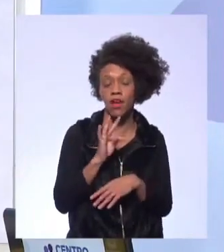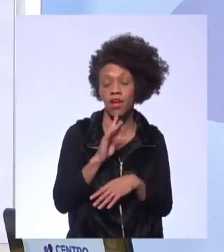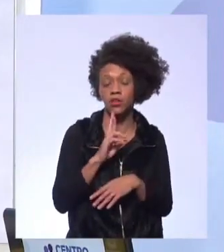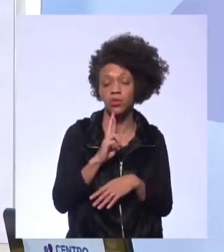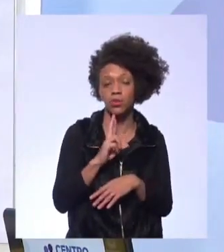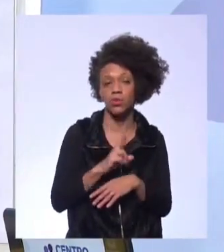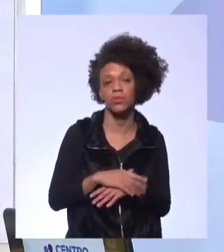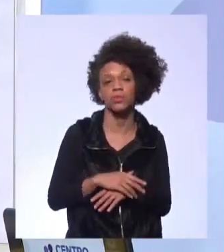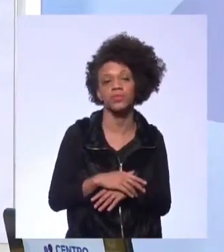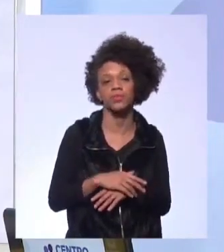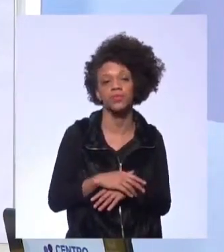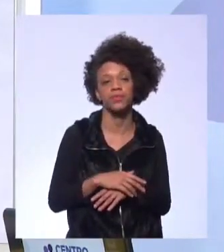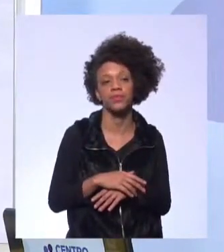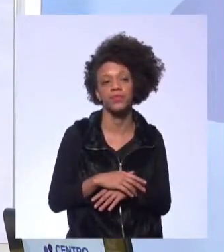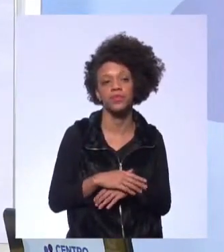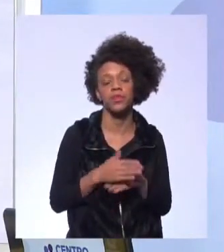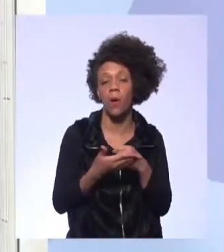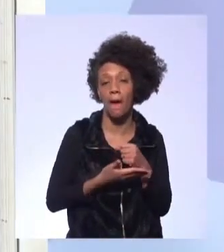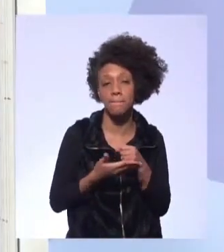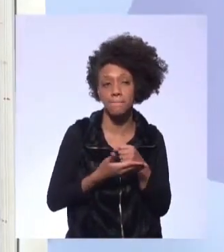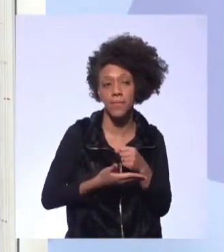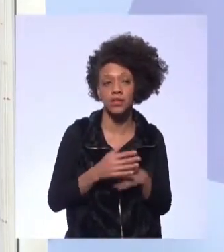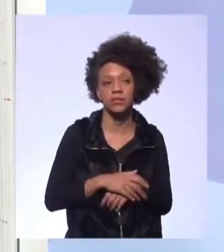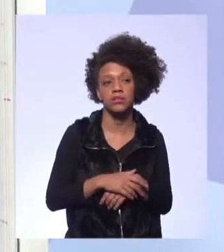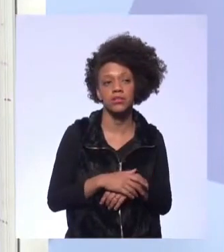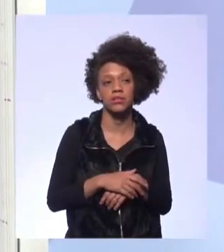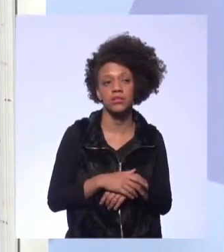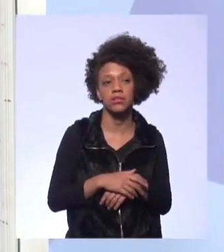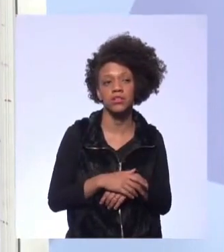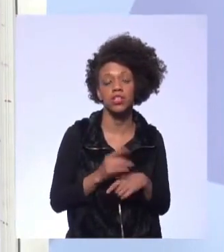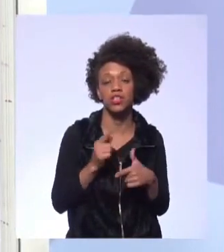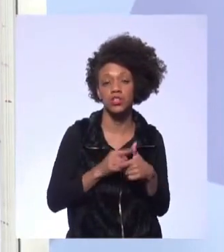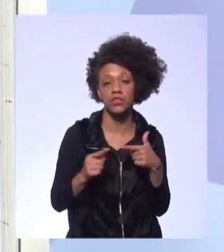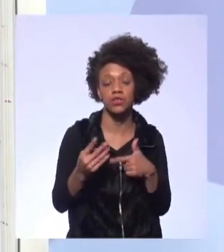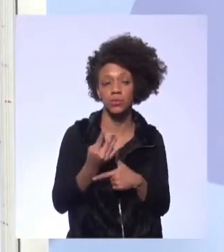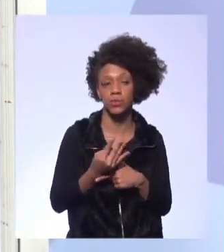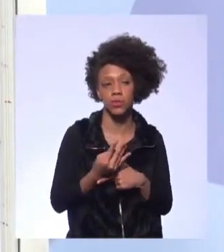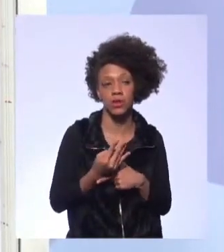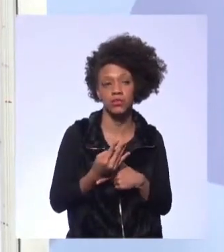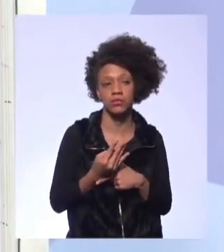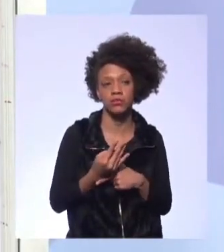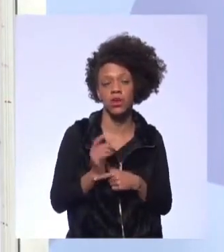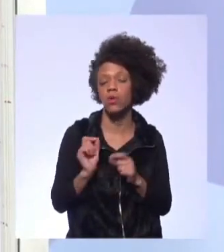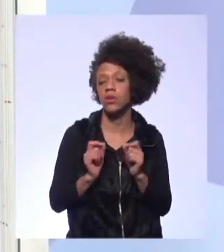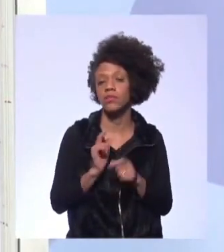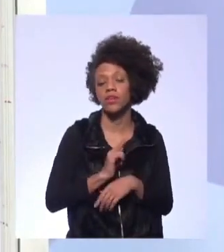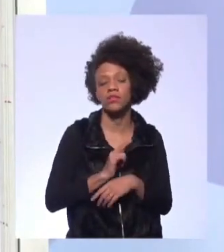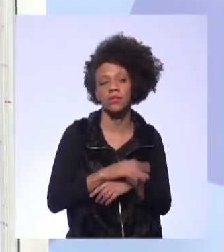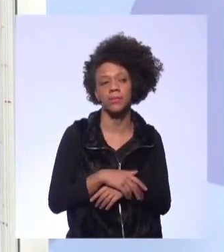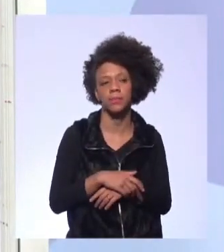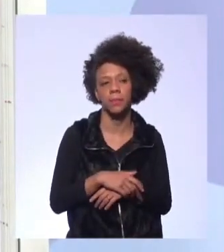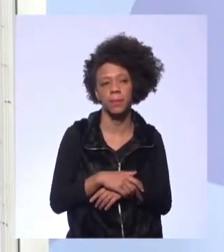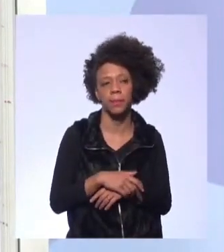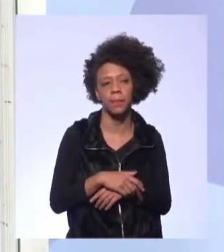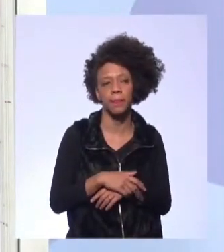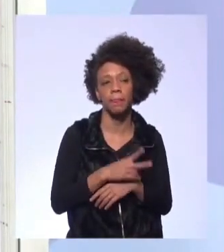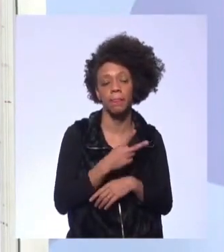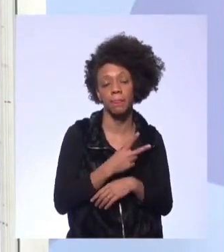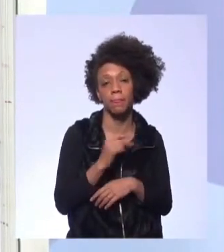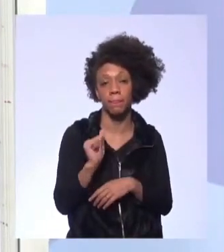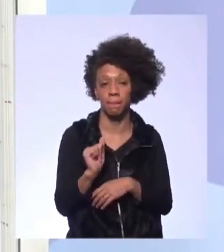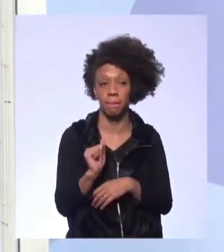os coeficientes estequiométricos e dividir por 4, o que eu vou ter aqui? Eu vou ter